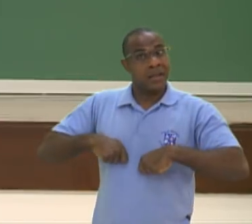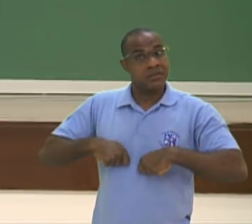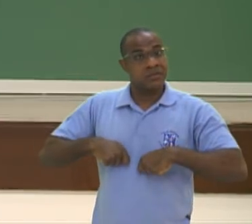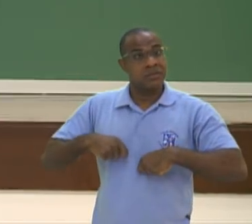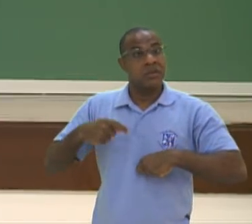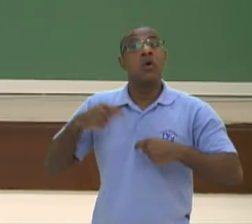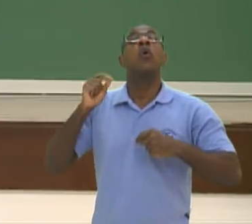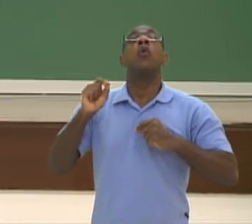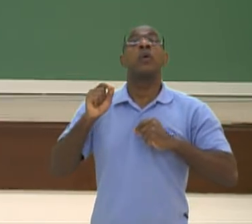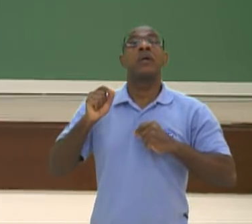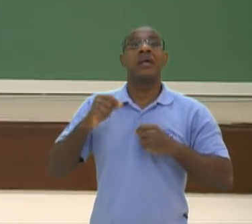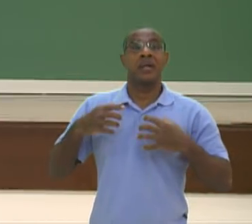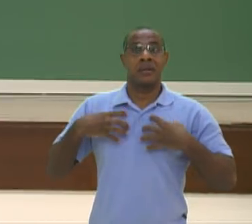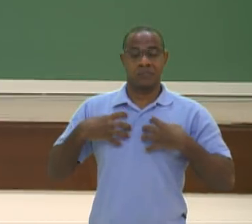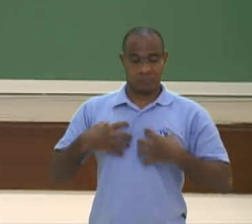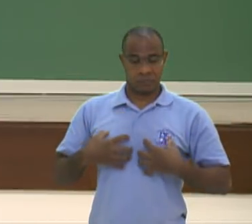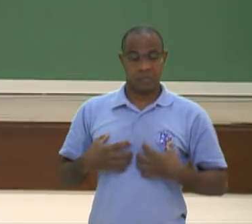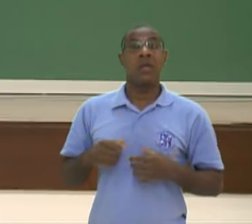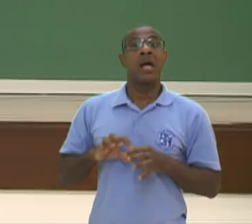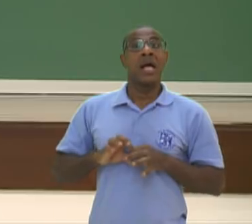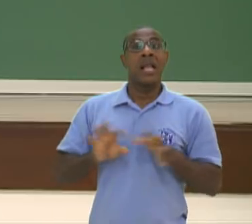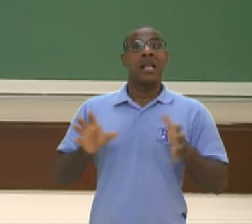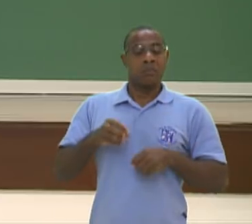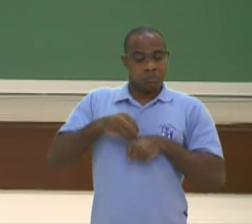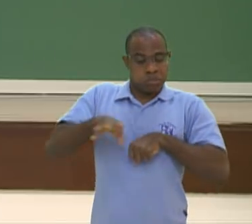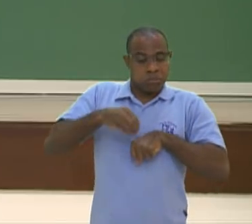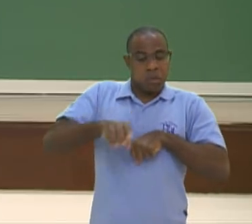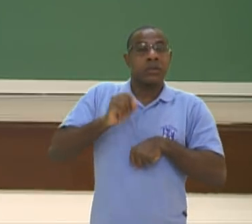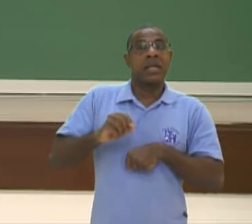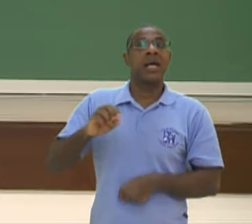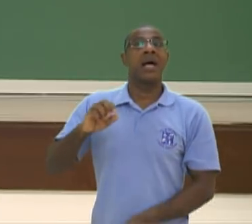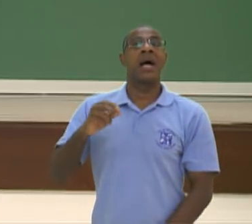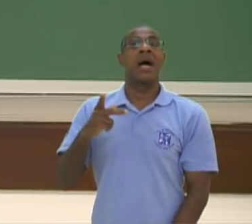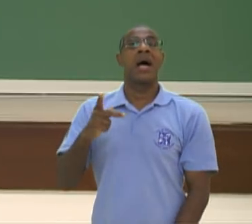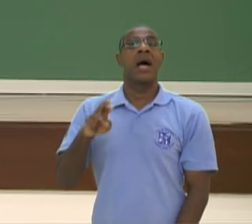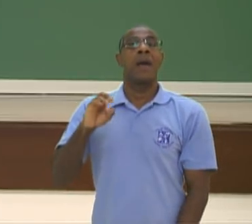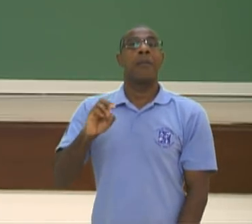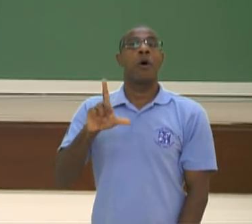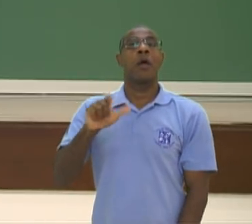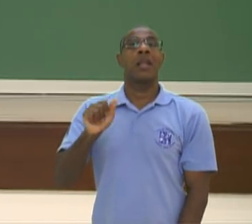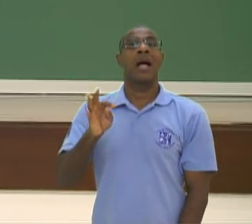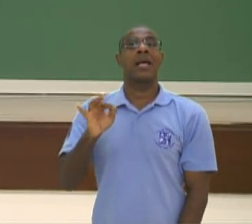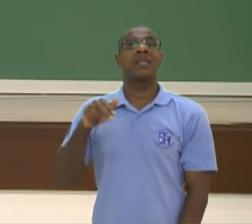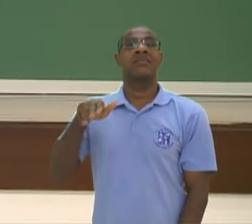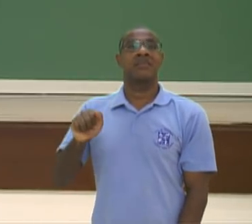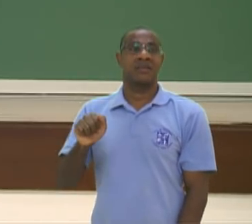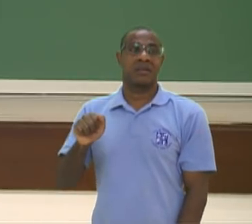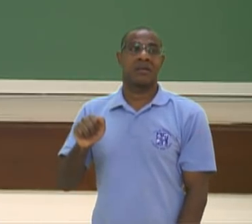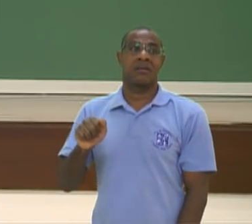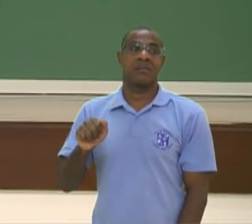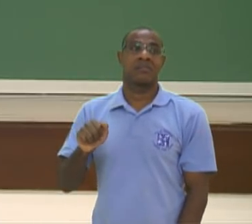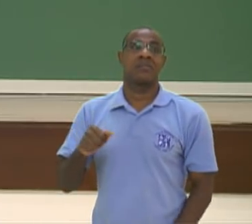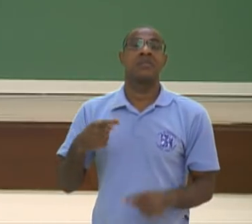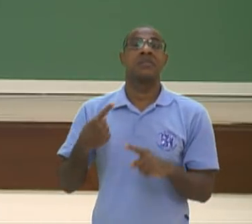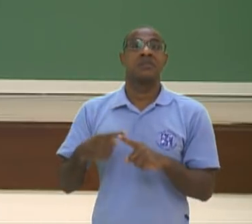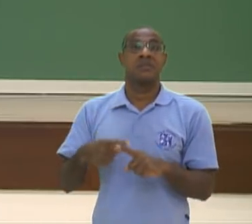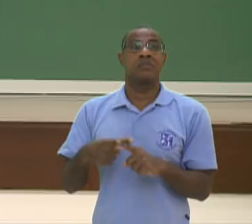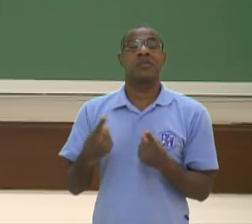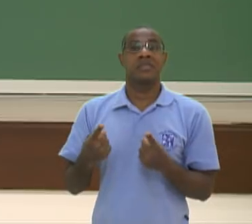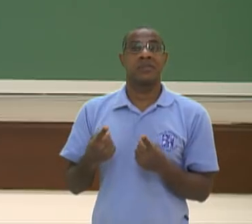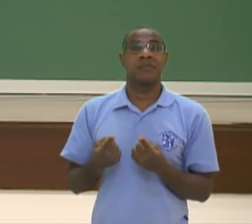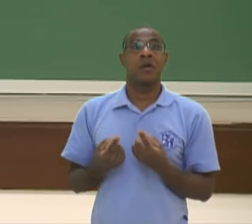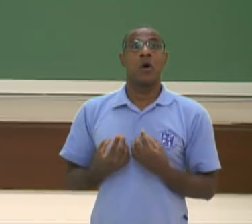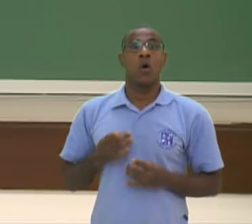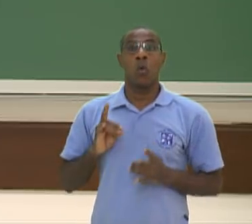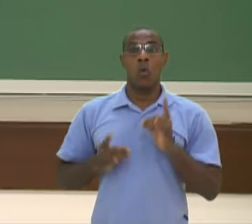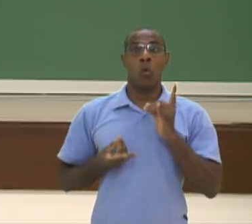de liberar a prolactina e ela sim é capaz de produzir o leite materno. Isso porque o hormônio é produzido,